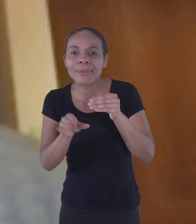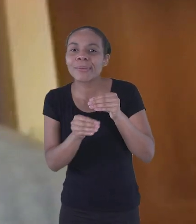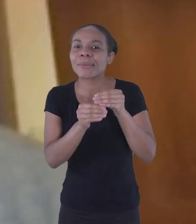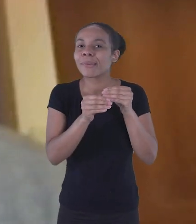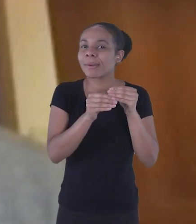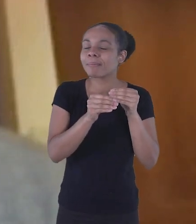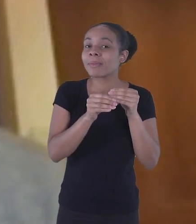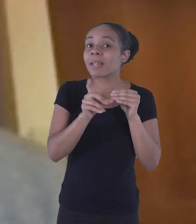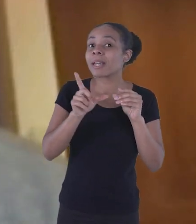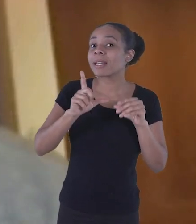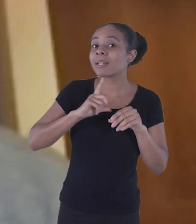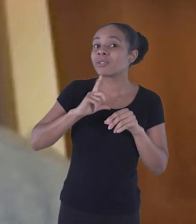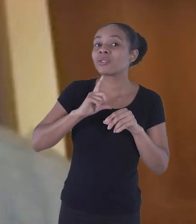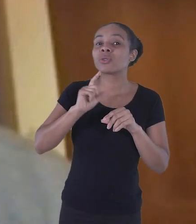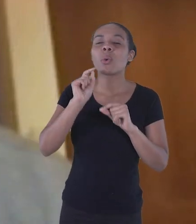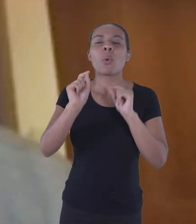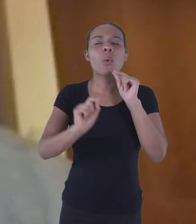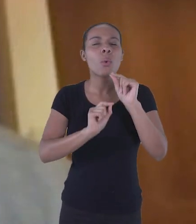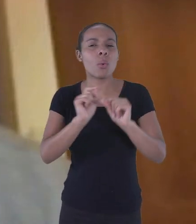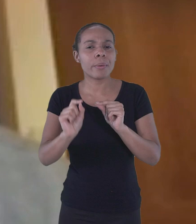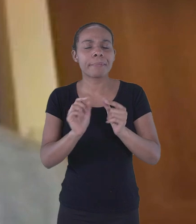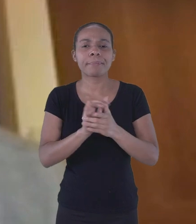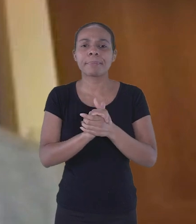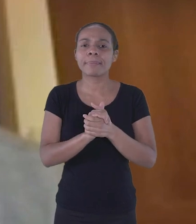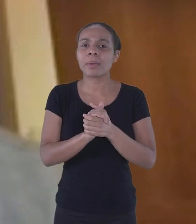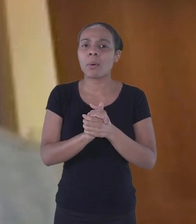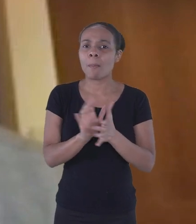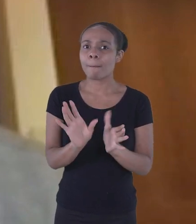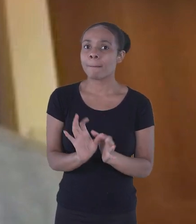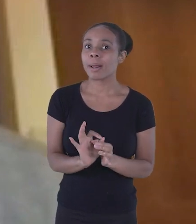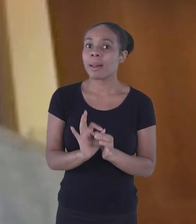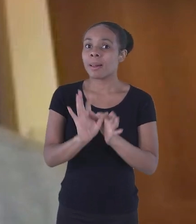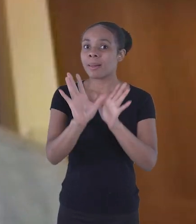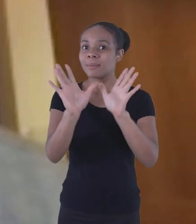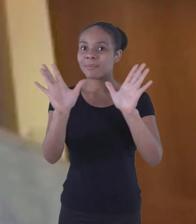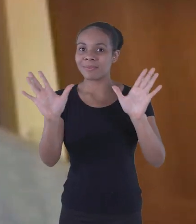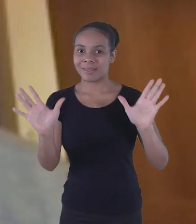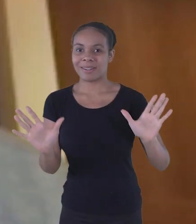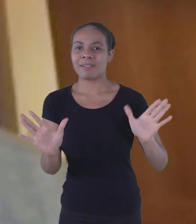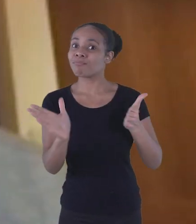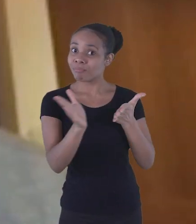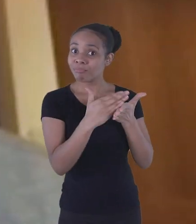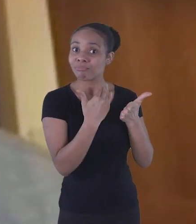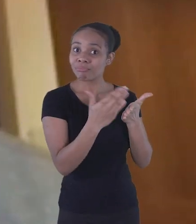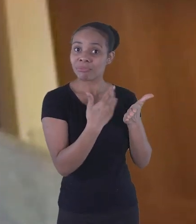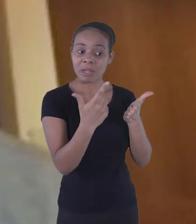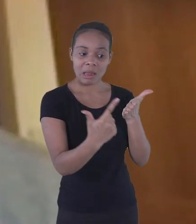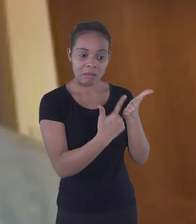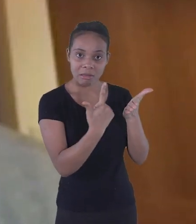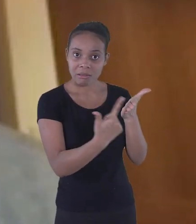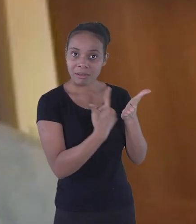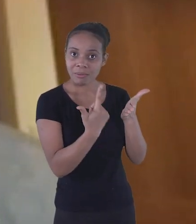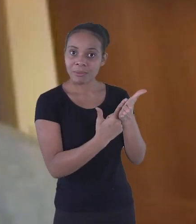existia um despojamento. Ele cria na literatura um despojamento,